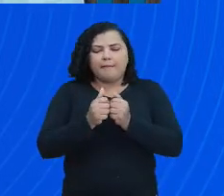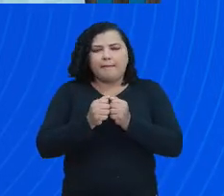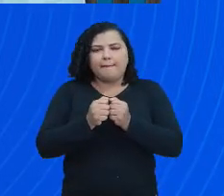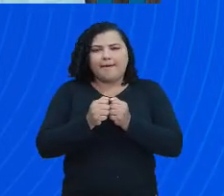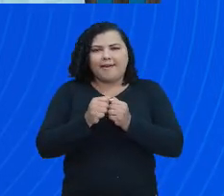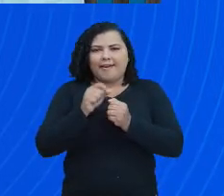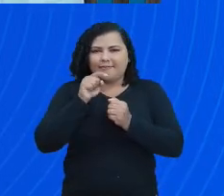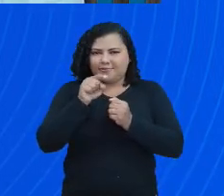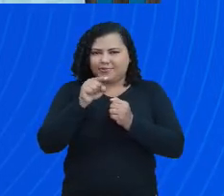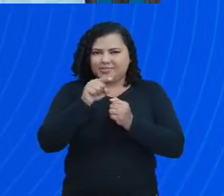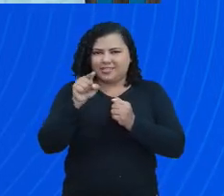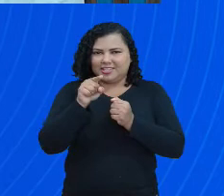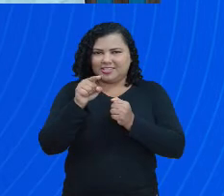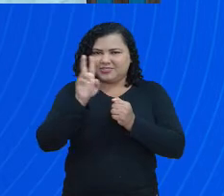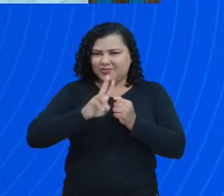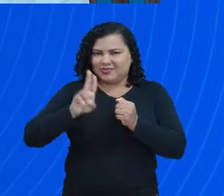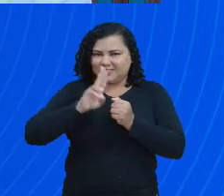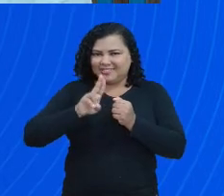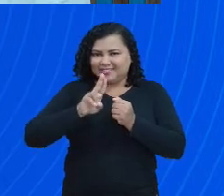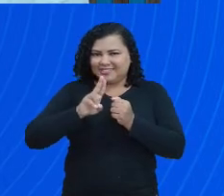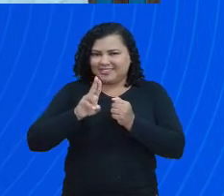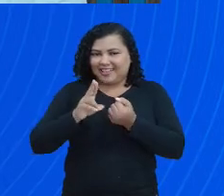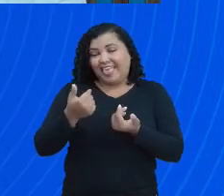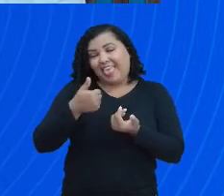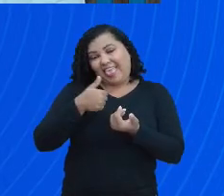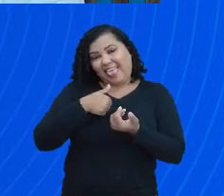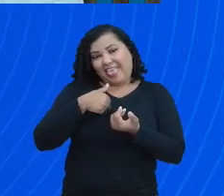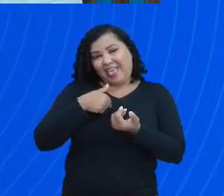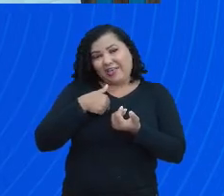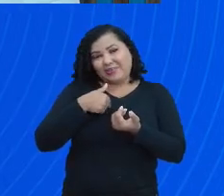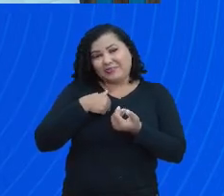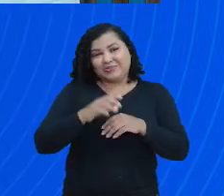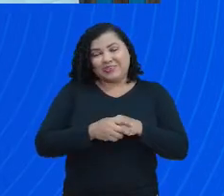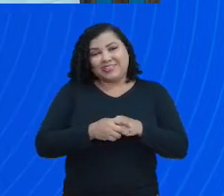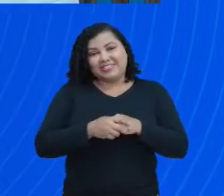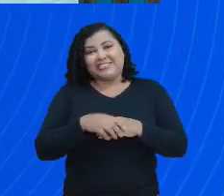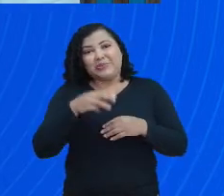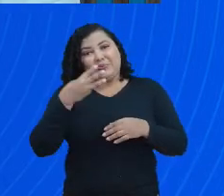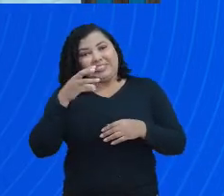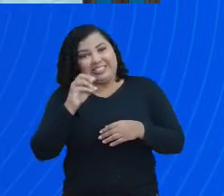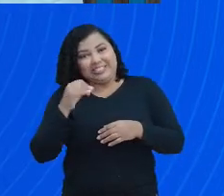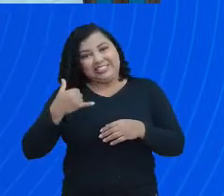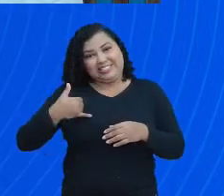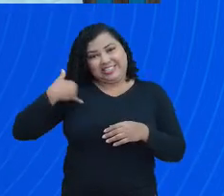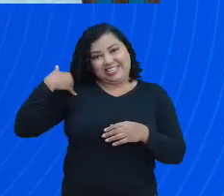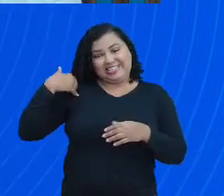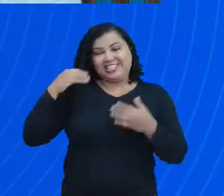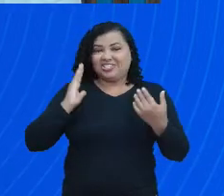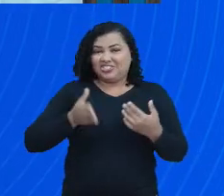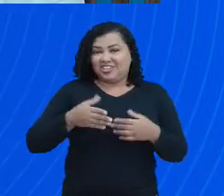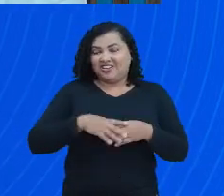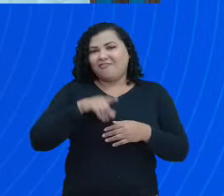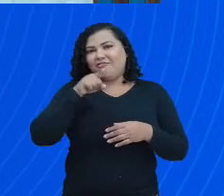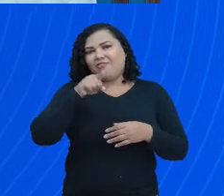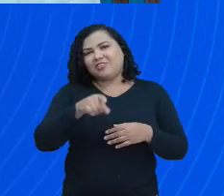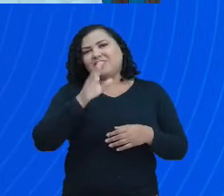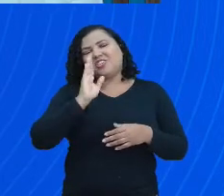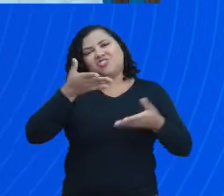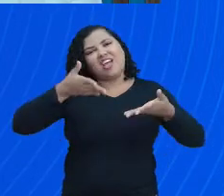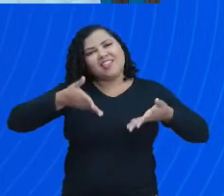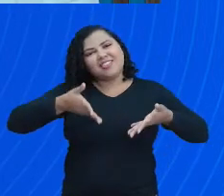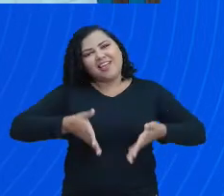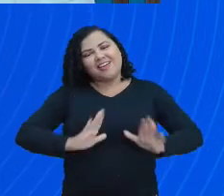pergunta quase retórica, né? Se é familiar para mim, que sou uma mulher de 30 anos, millennial, para vocês já